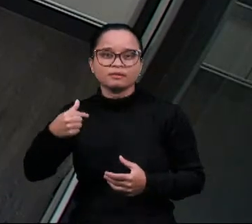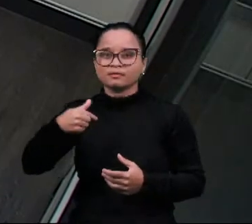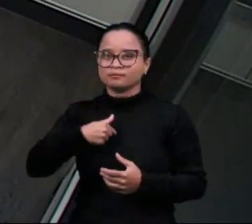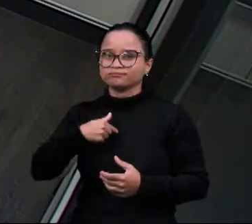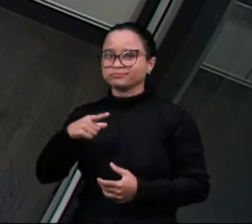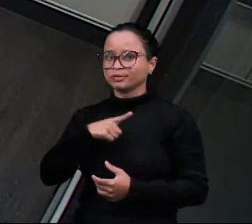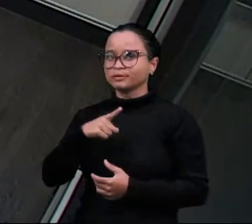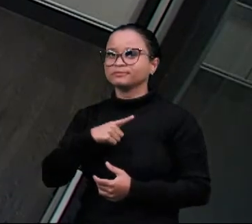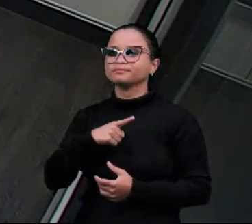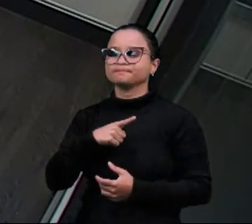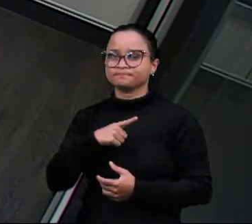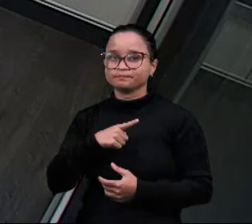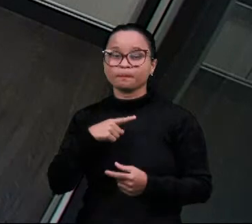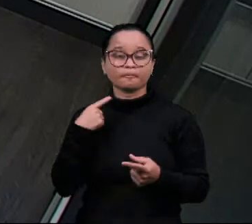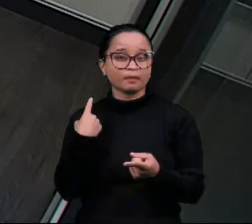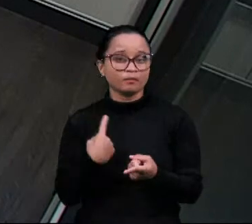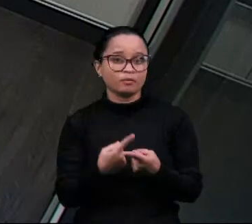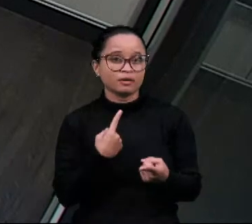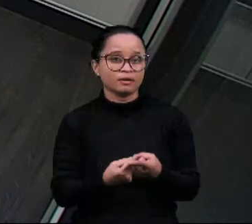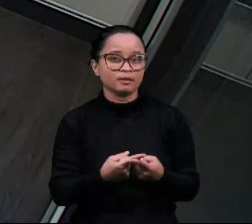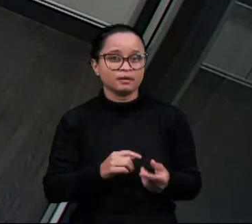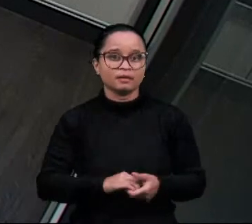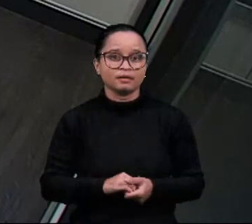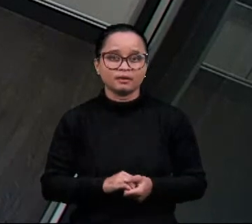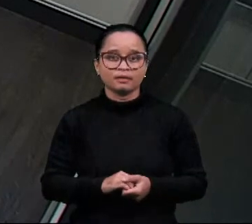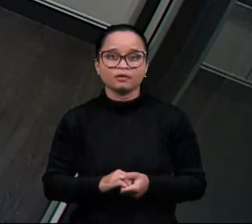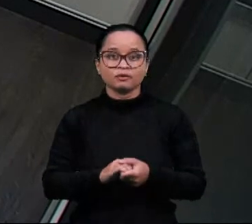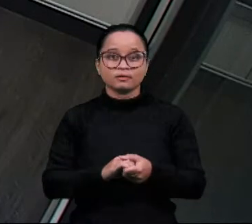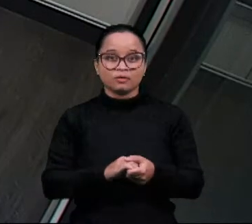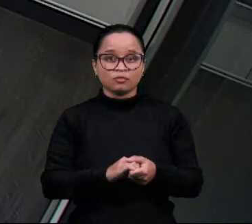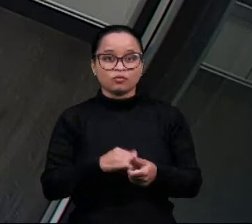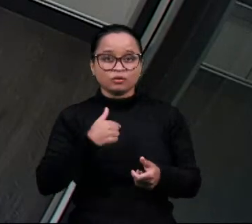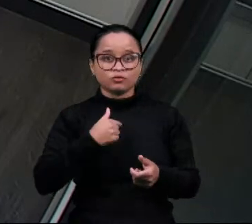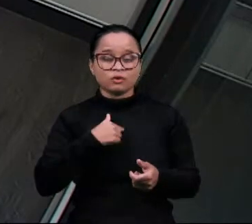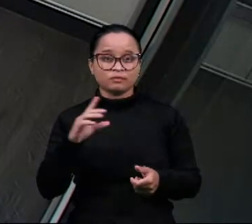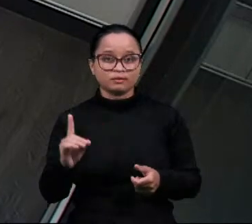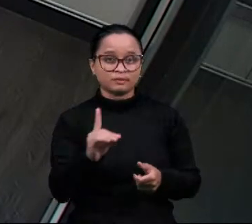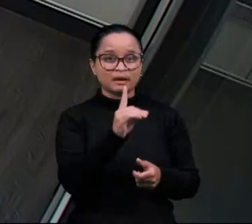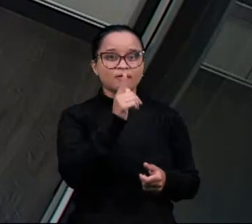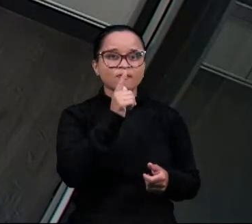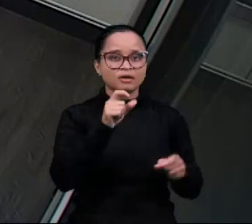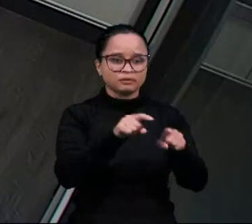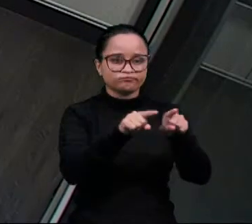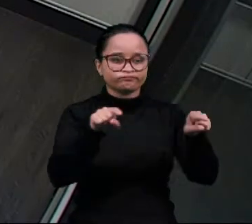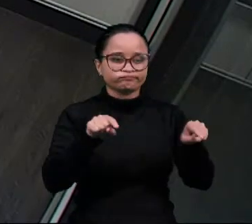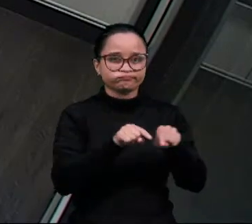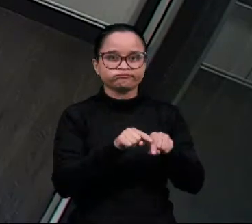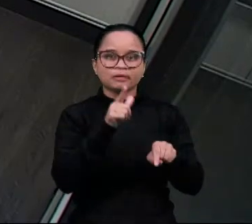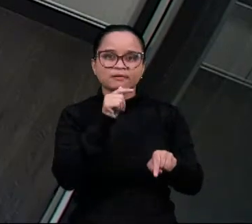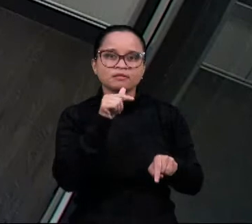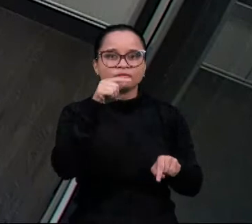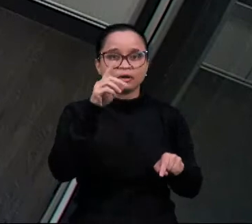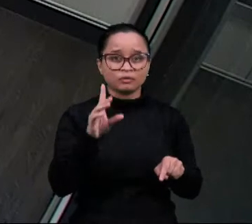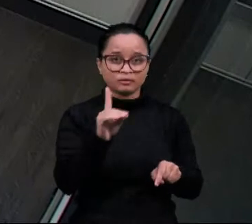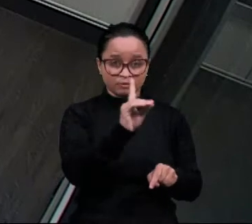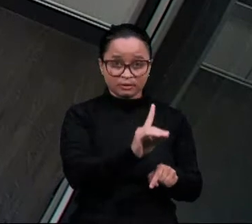tive, porque quando eu estava dentro do tanque e o pastor que me batizou,